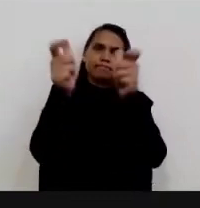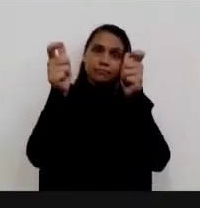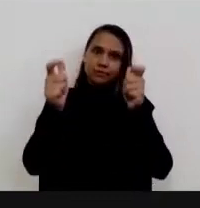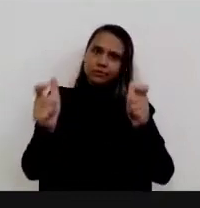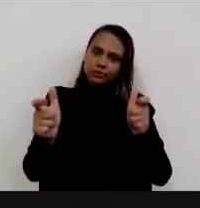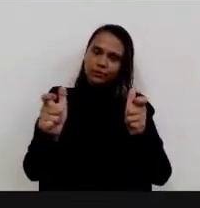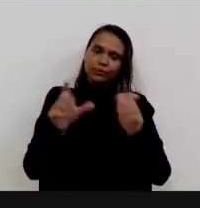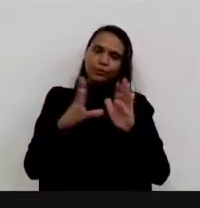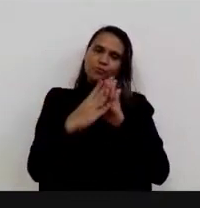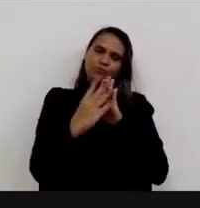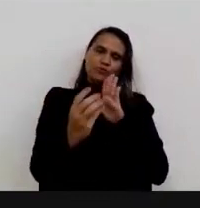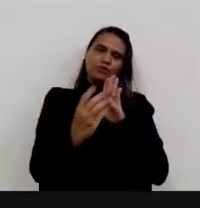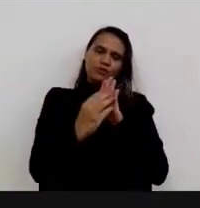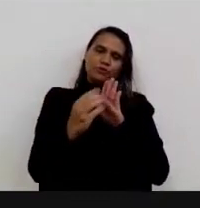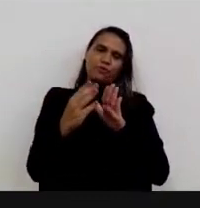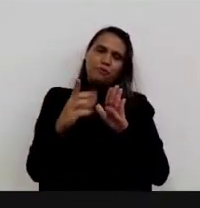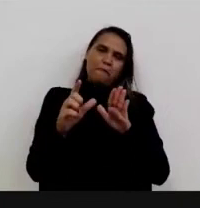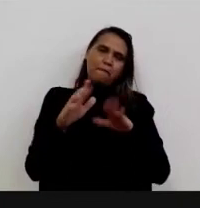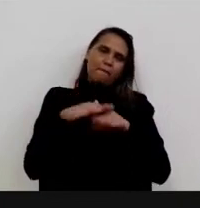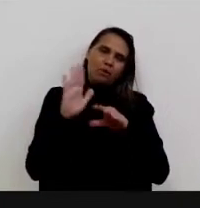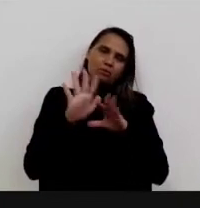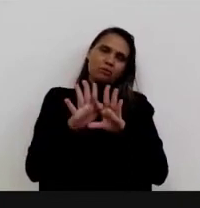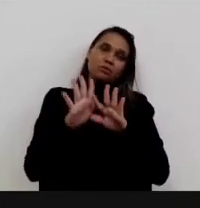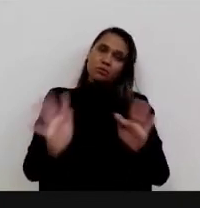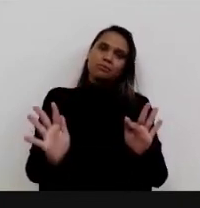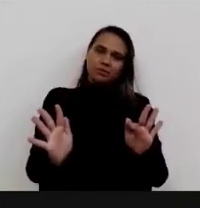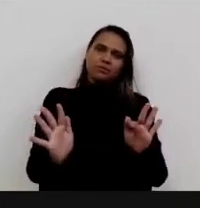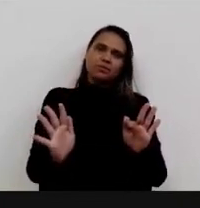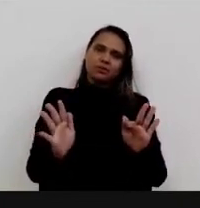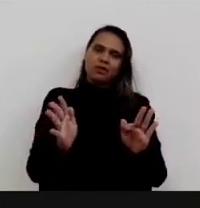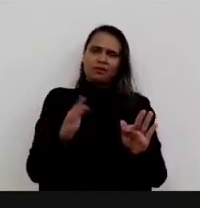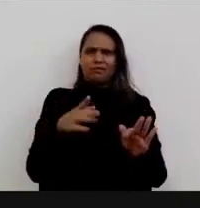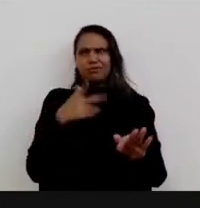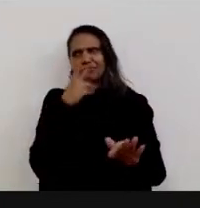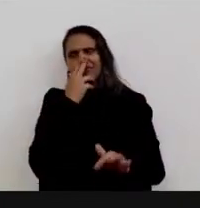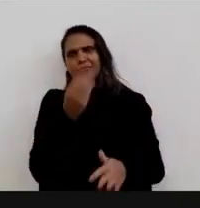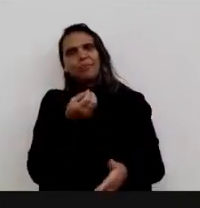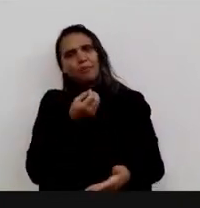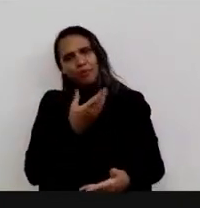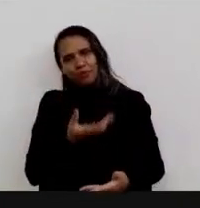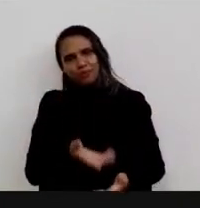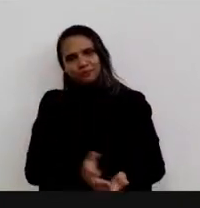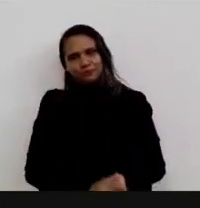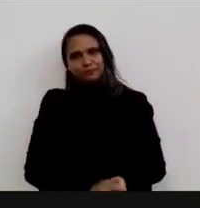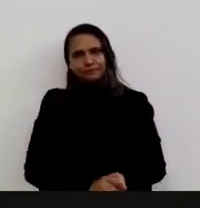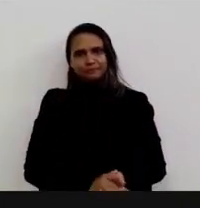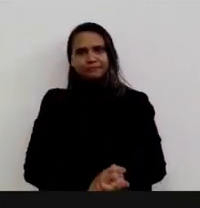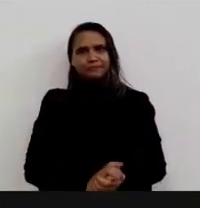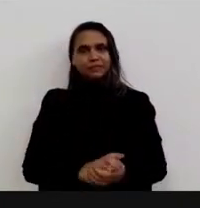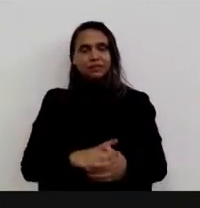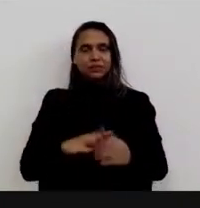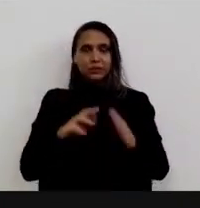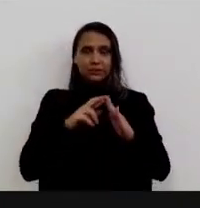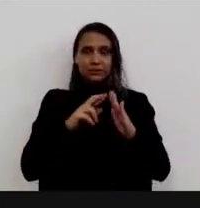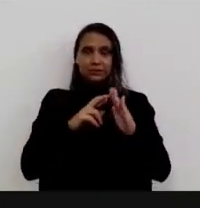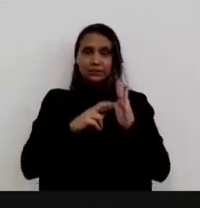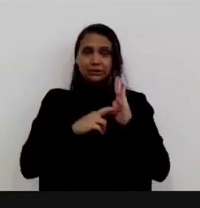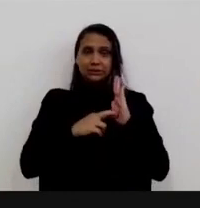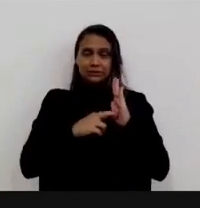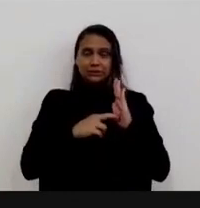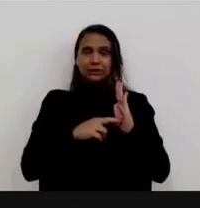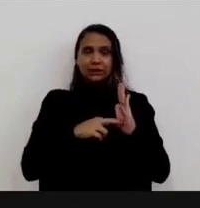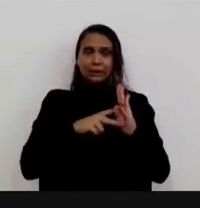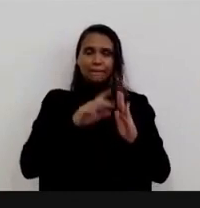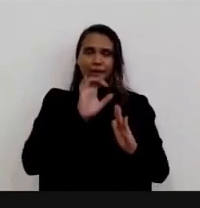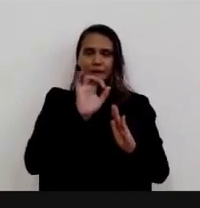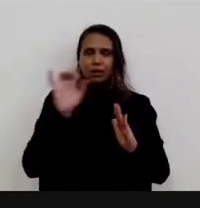Mesmo com o modelo mais enxuto, que a gente achou muito bom. Então, a gente acha que a receita normalizada por partido, ela perdeu